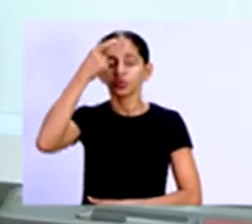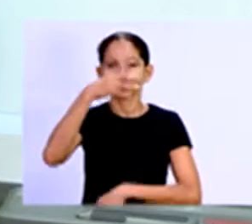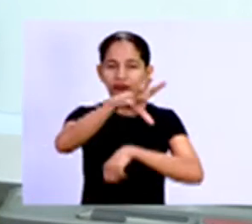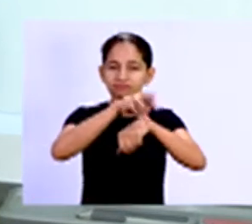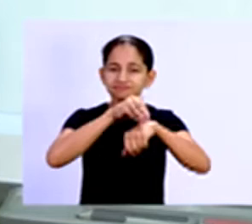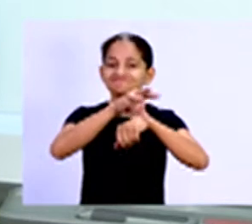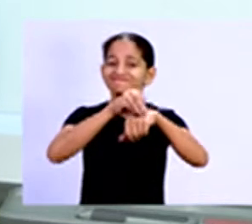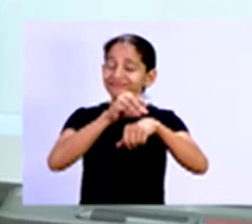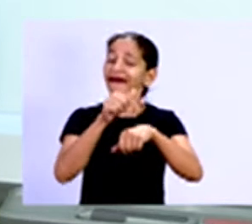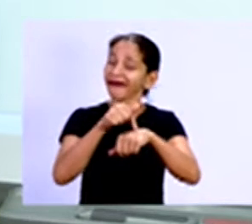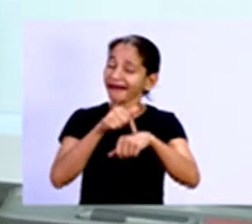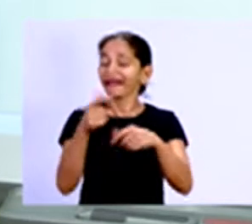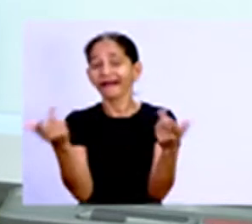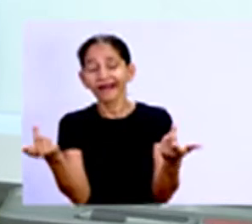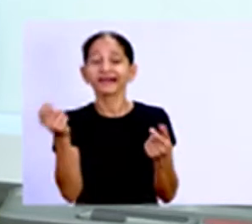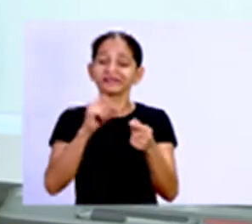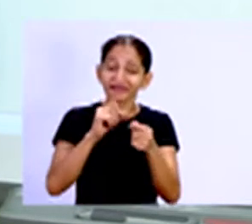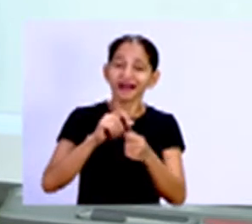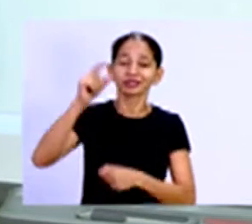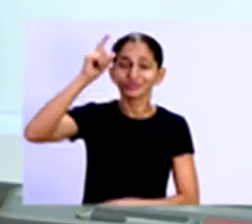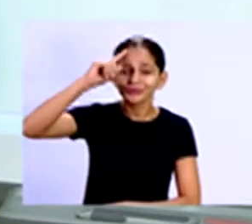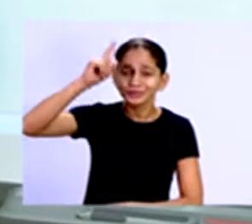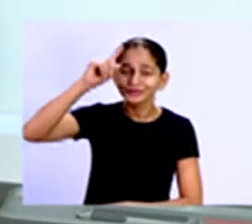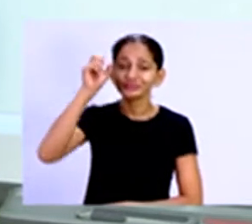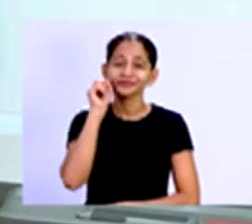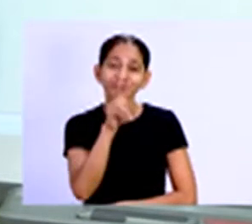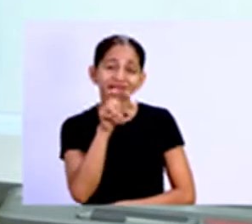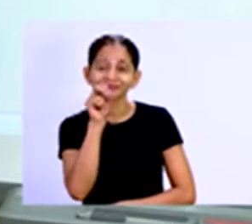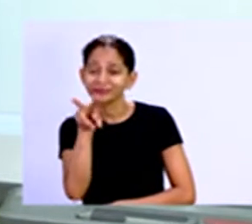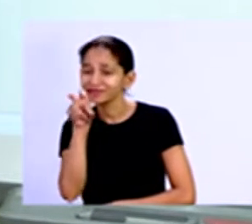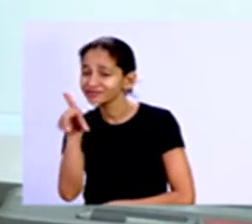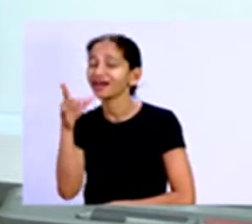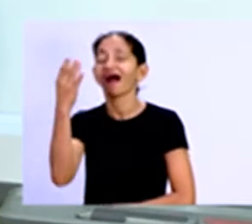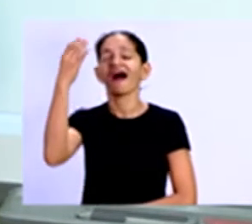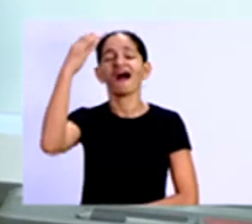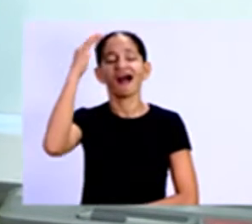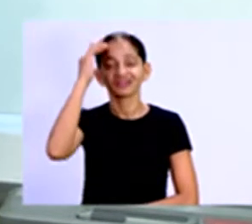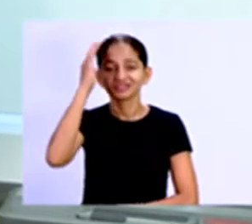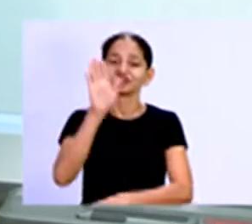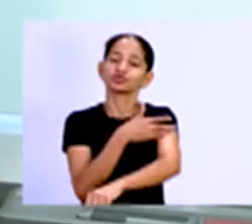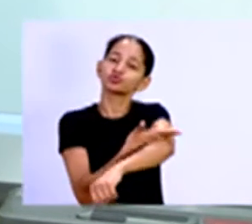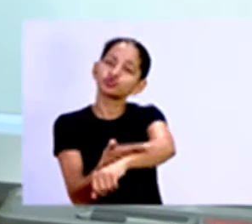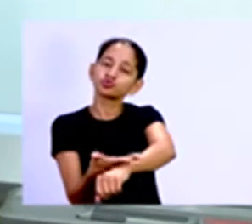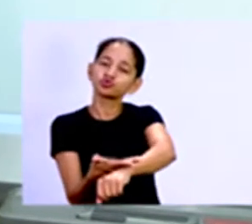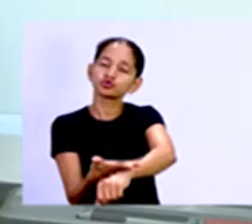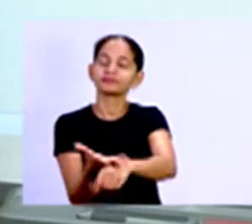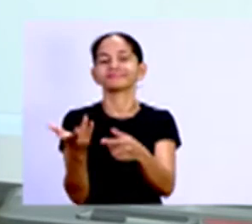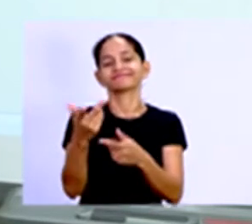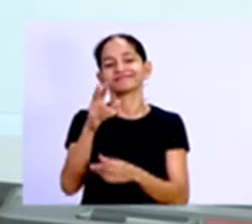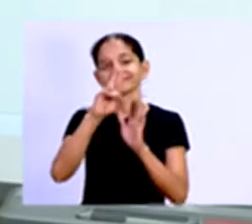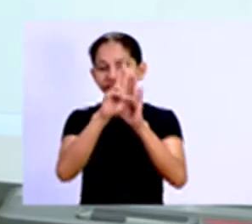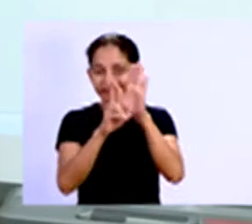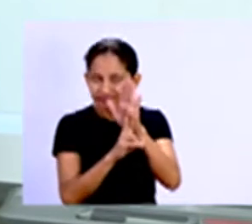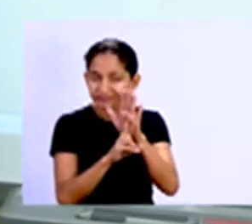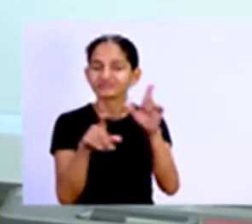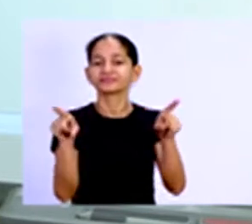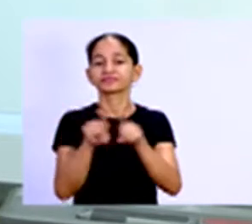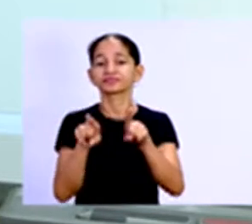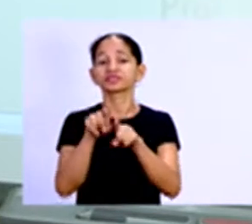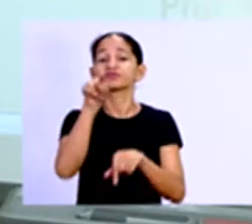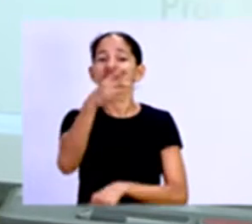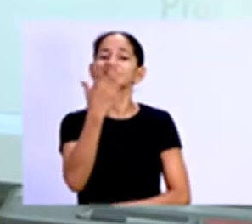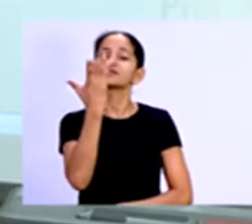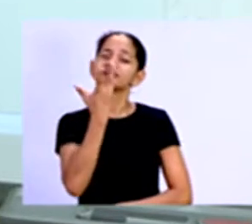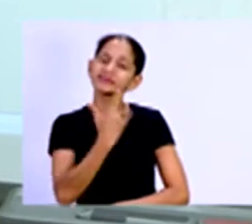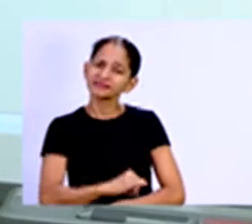inculcação. Vai sendo martelado dia a dia na cabeça de cada um de nós todas essas normas e regras. Para você que tem filho pequeno